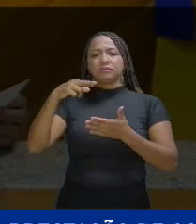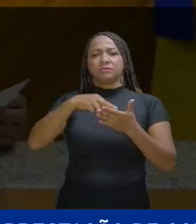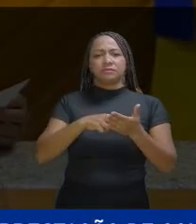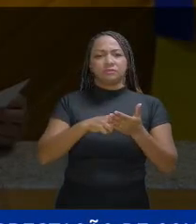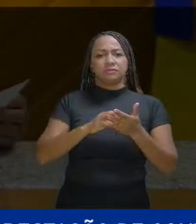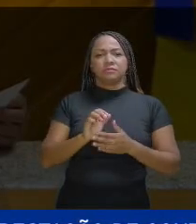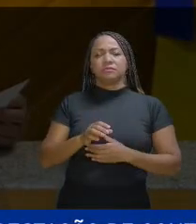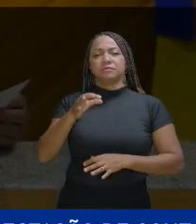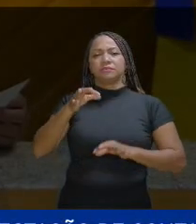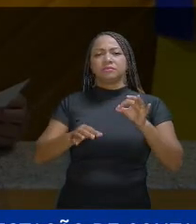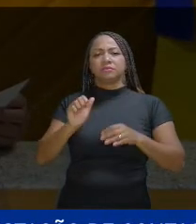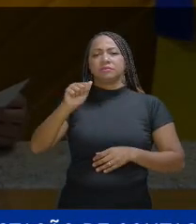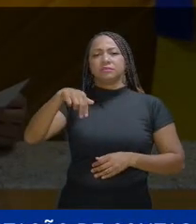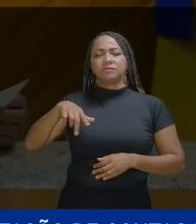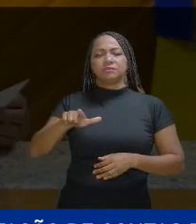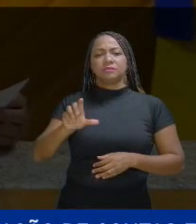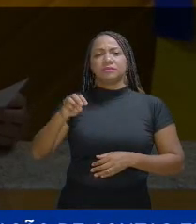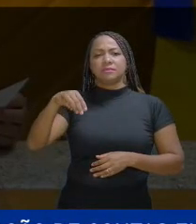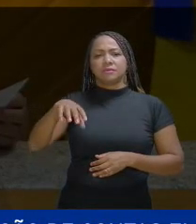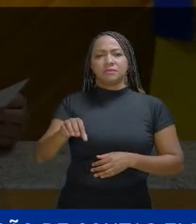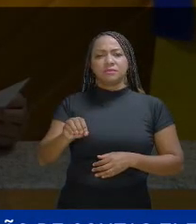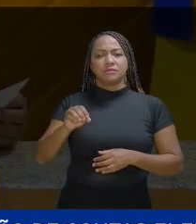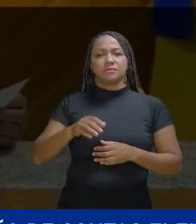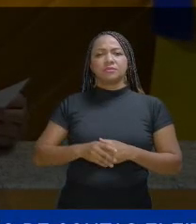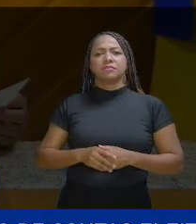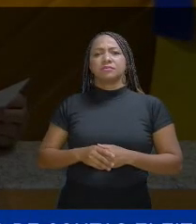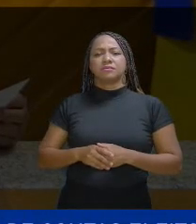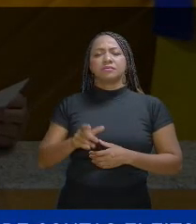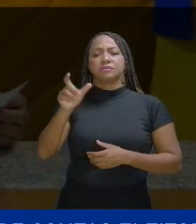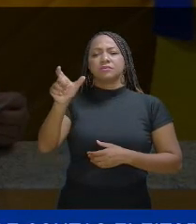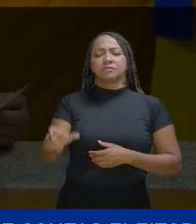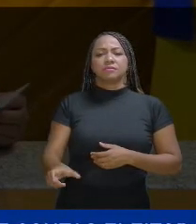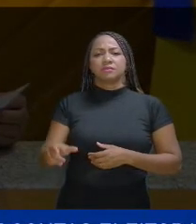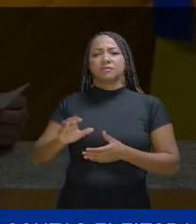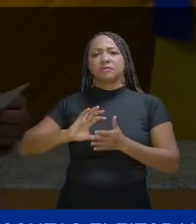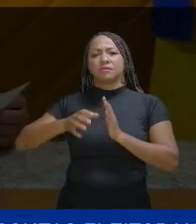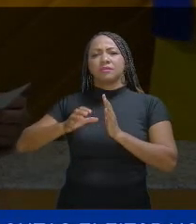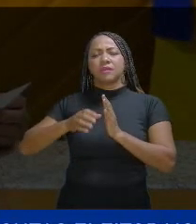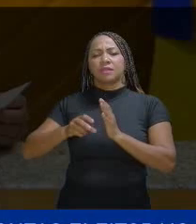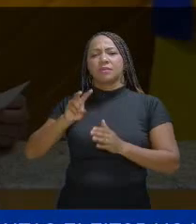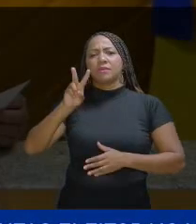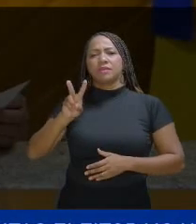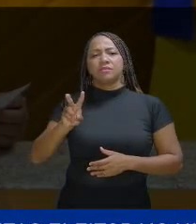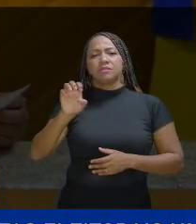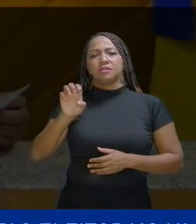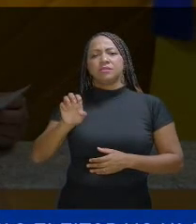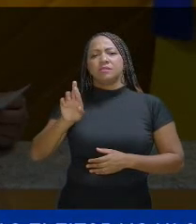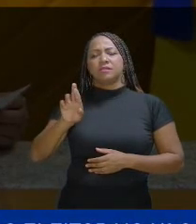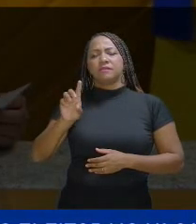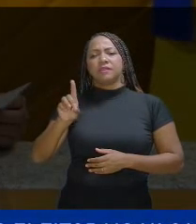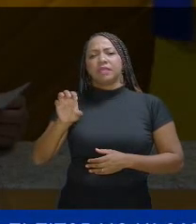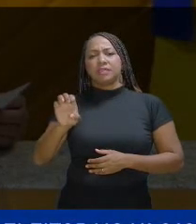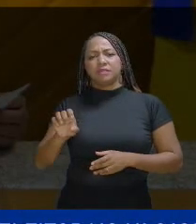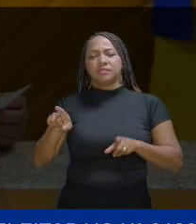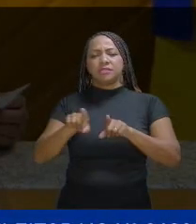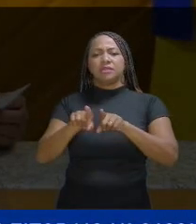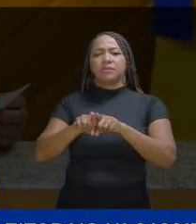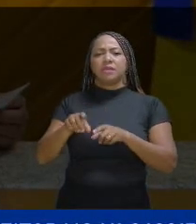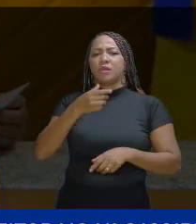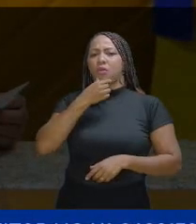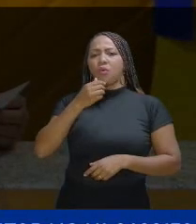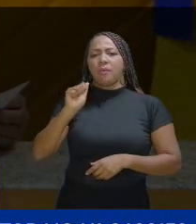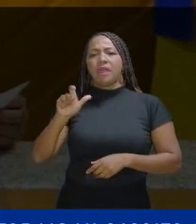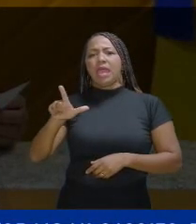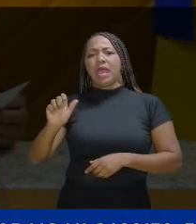Rivaldo Valente. Foco no desembargador E o Carmo interessado é o Antônio. Partido Verde. E também Alan do Socorro Souza Cavalcante